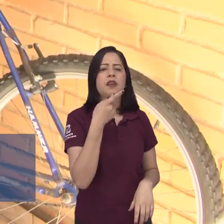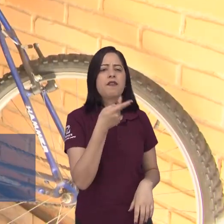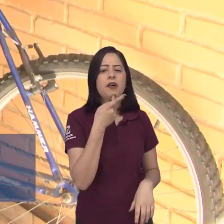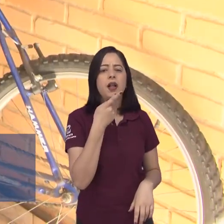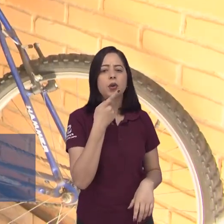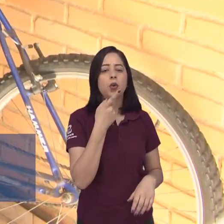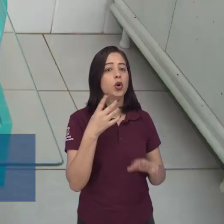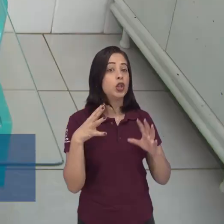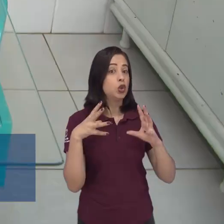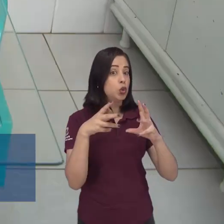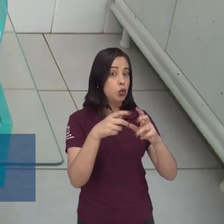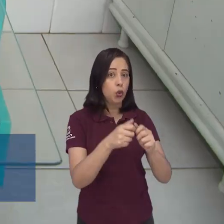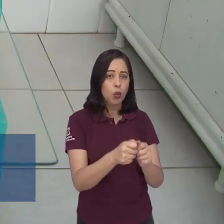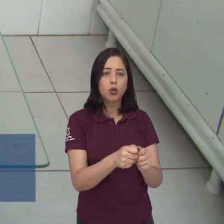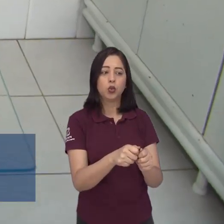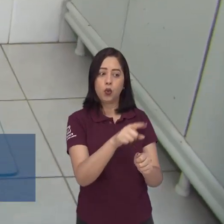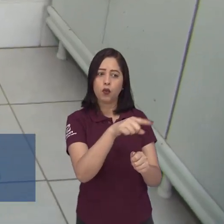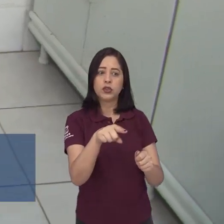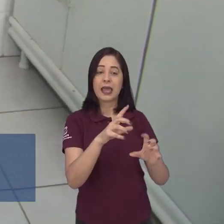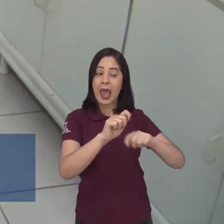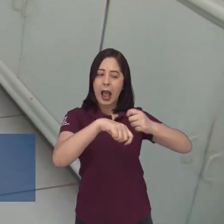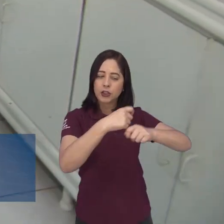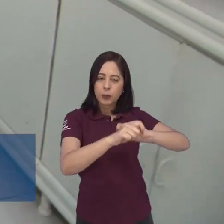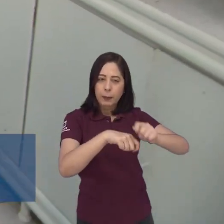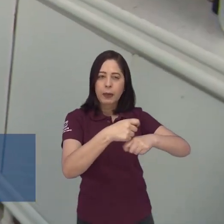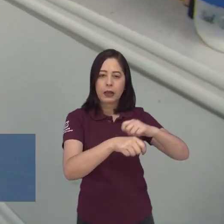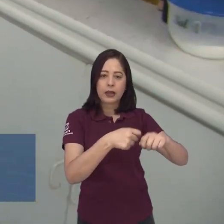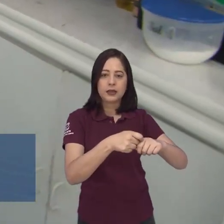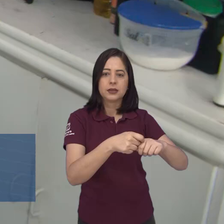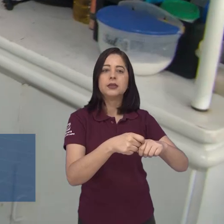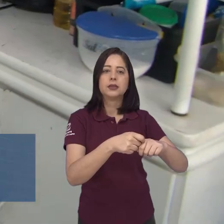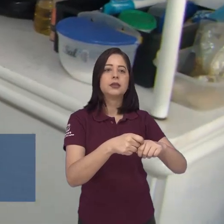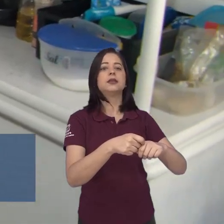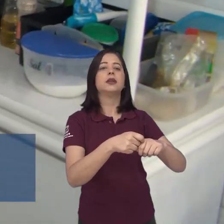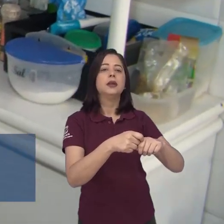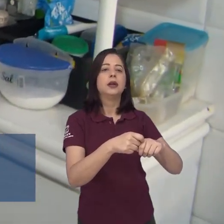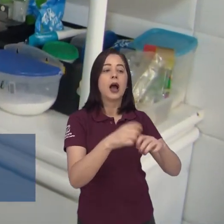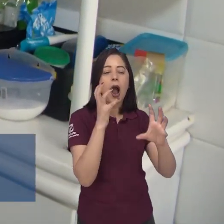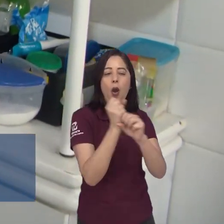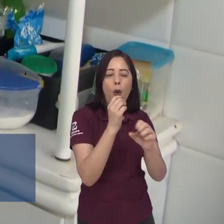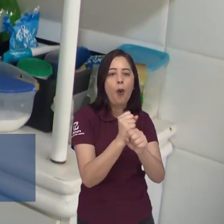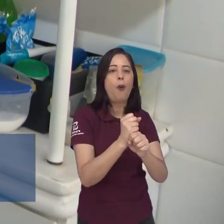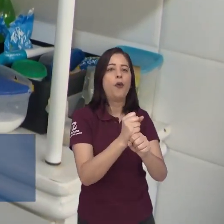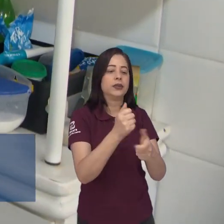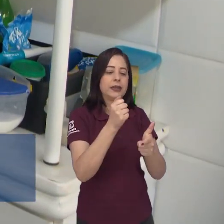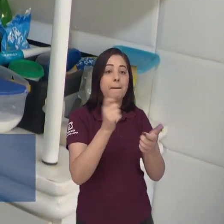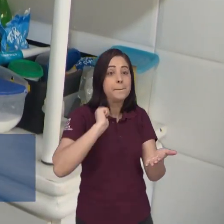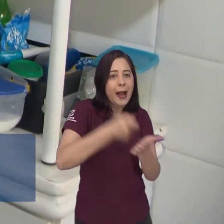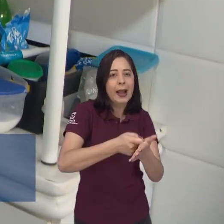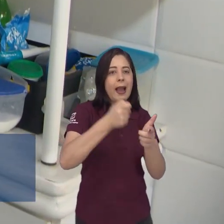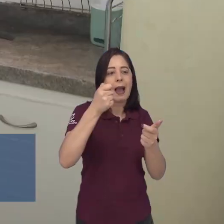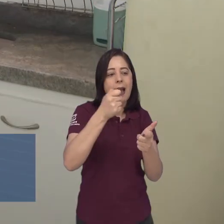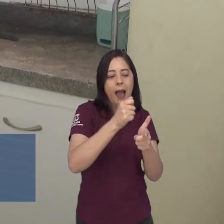as contas, manutenção quando é necessário. E eu queria te perguntar assim, como é que vocês se organizam, né, essa parte de administração